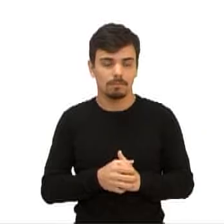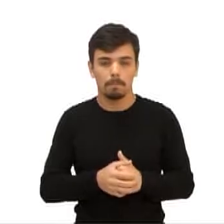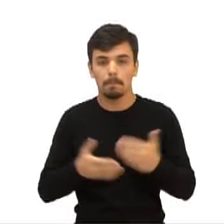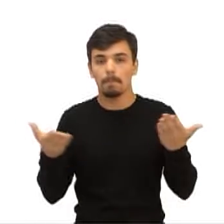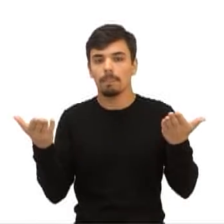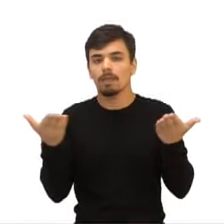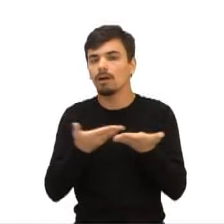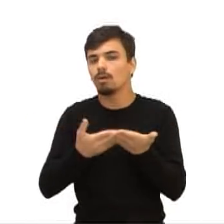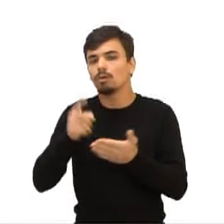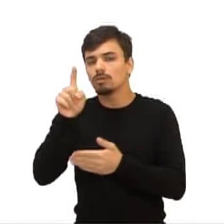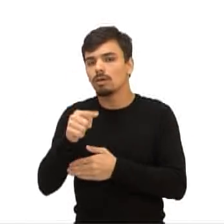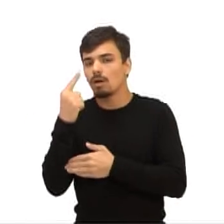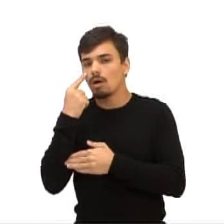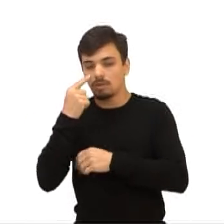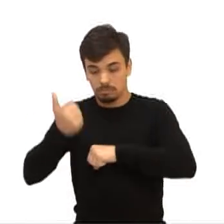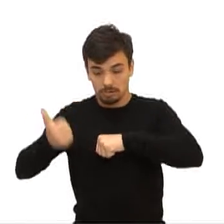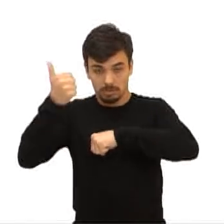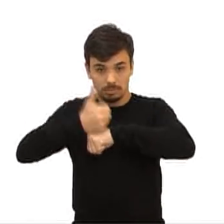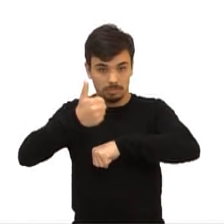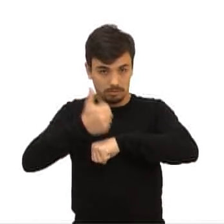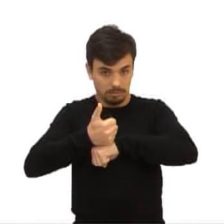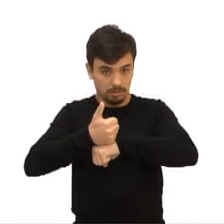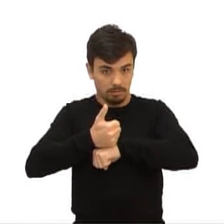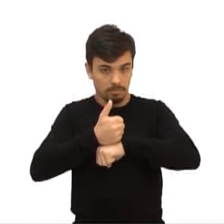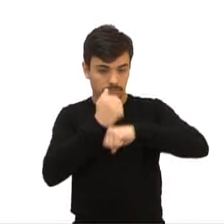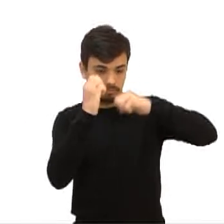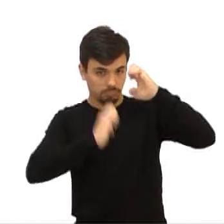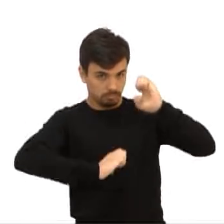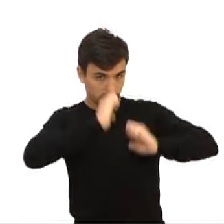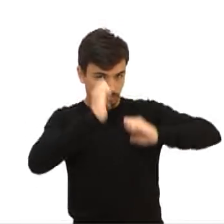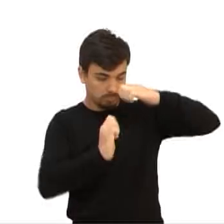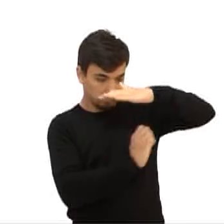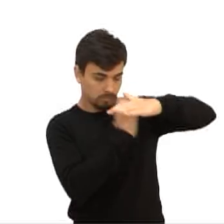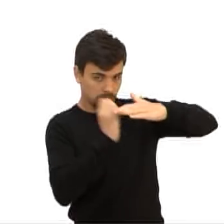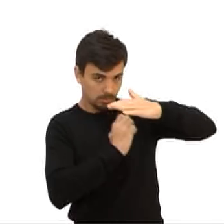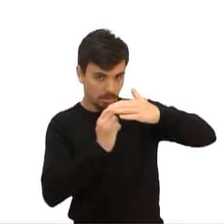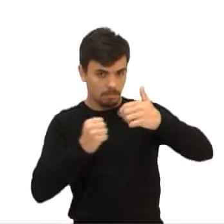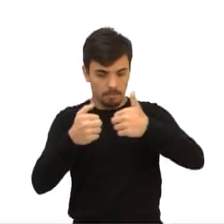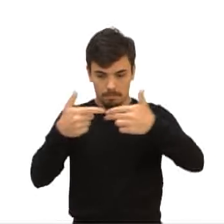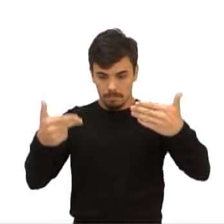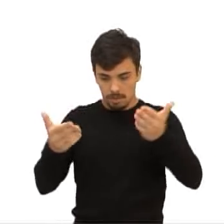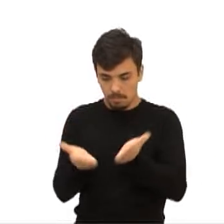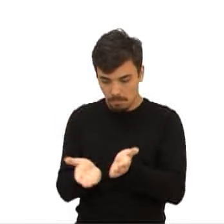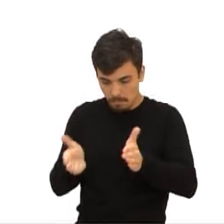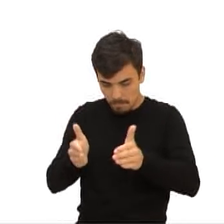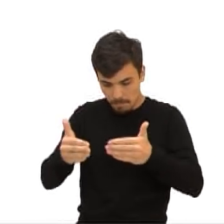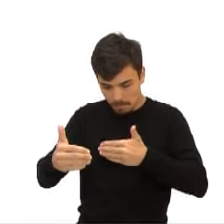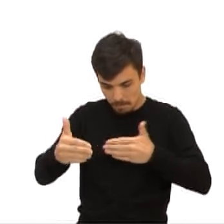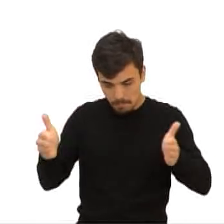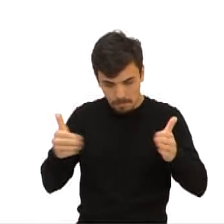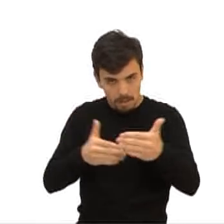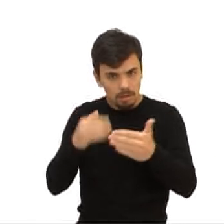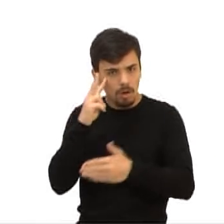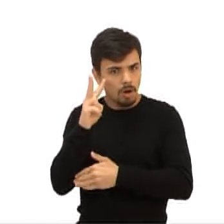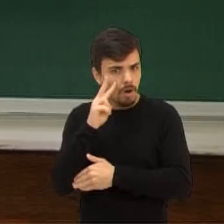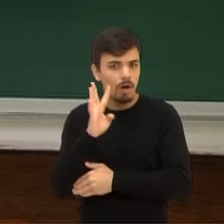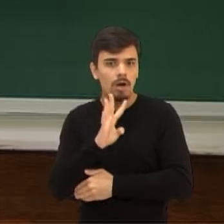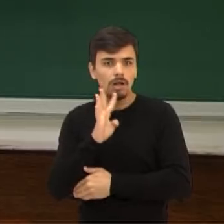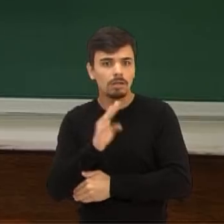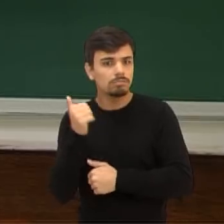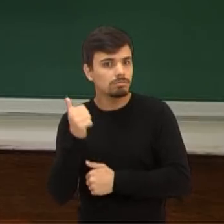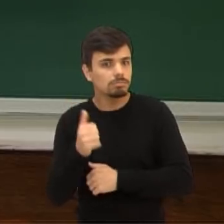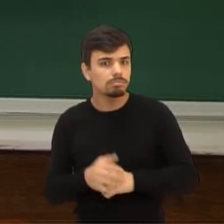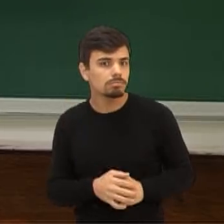Hoje seremos donos de uma fábrica de embalagens. Olha só que legal.